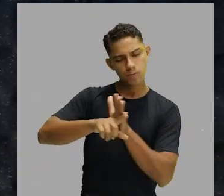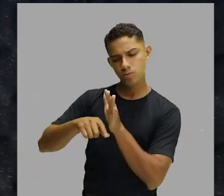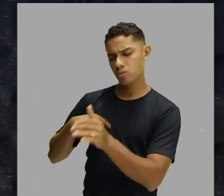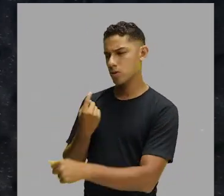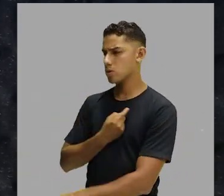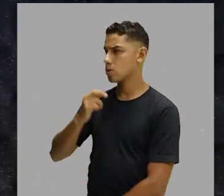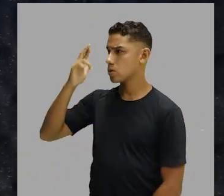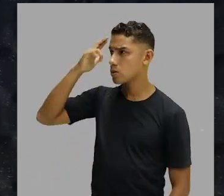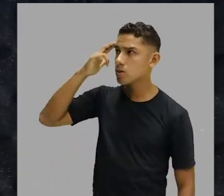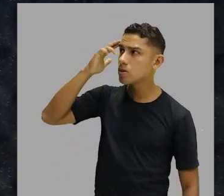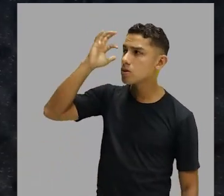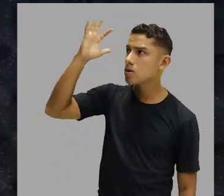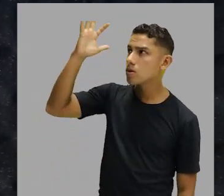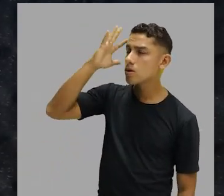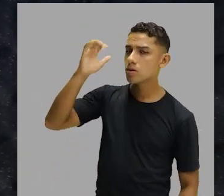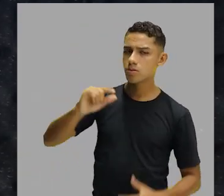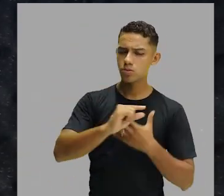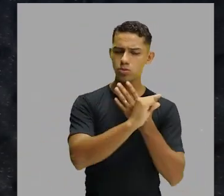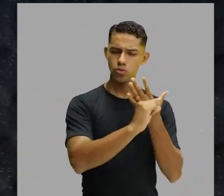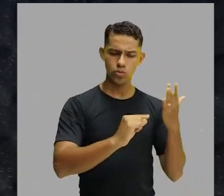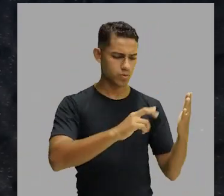reflita, leia um autor,